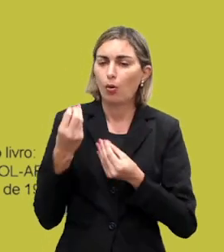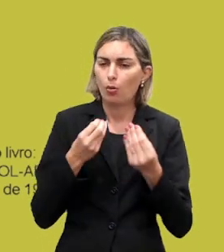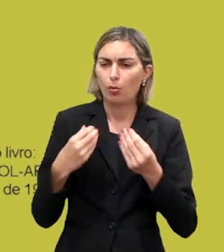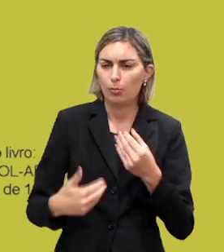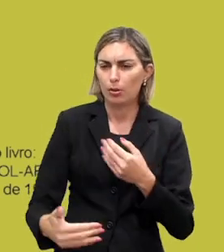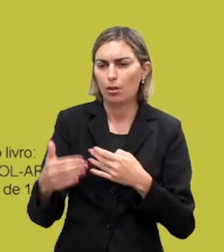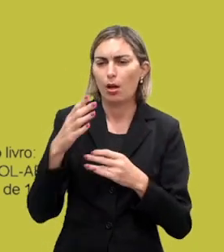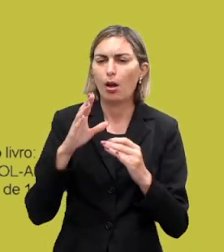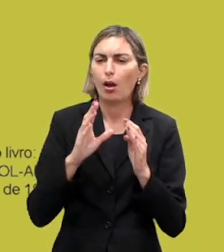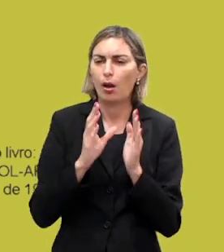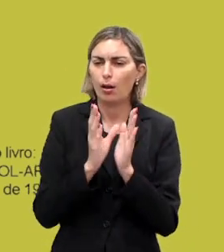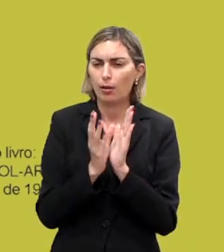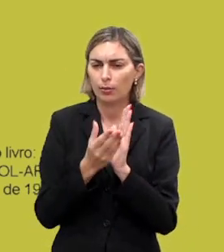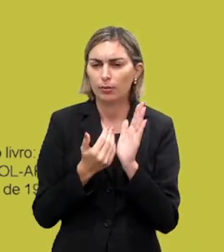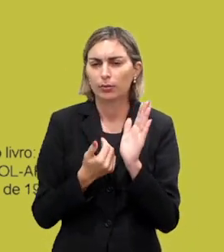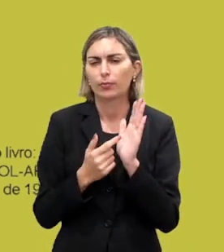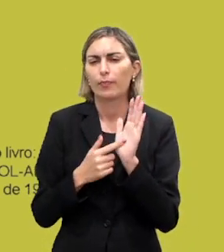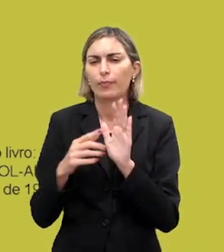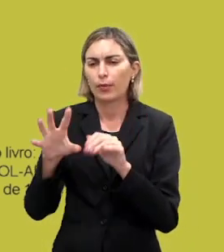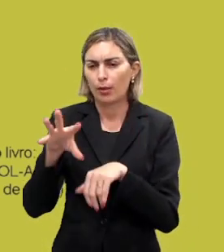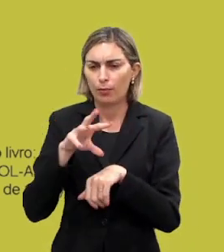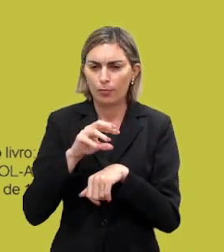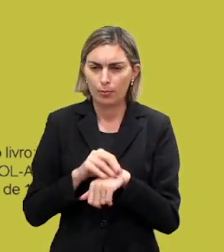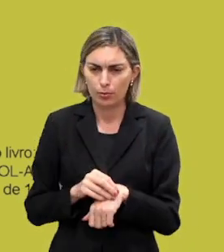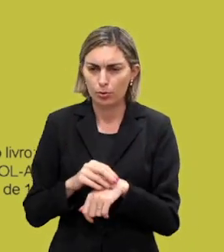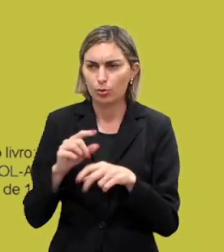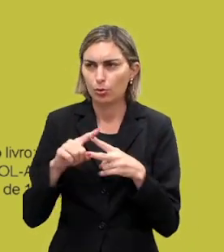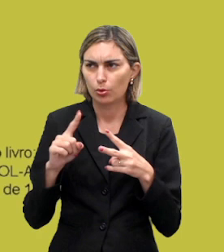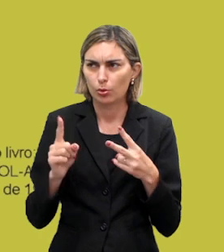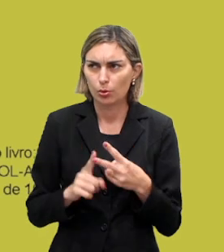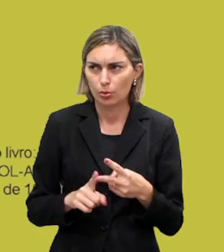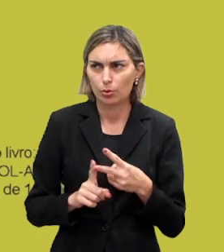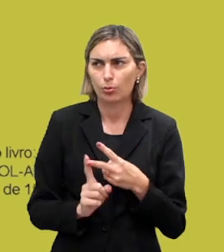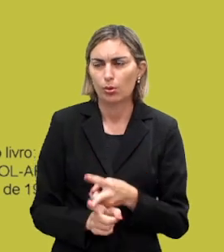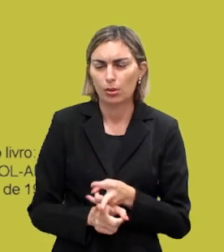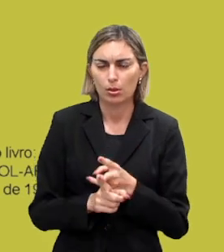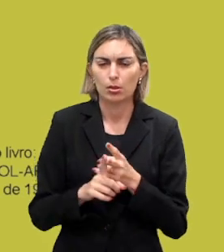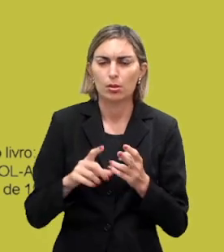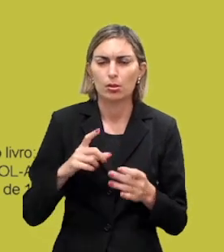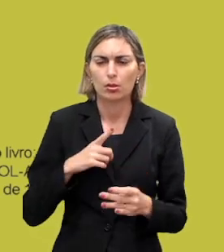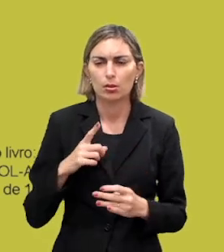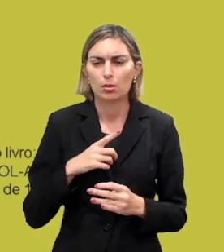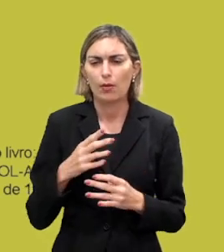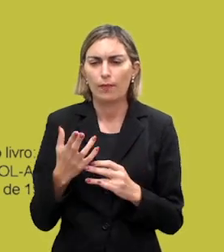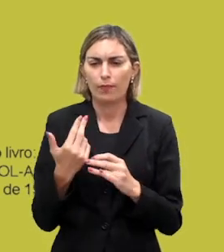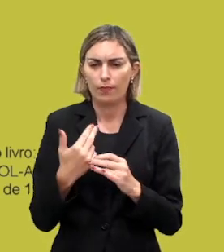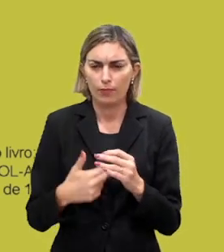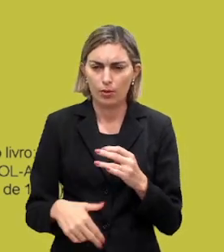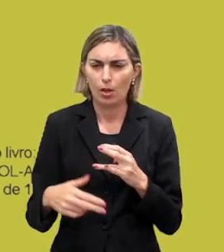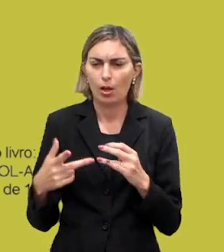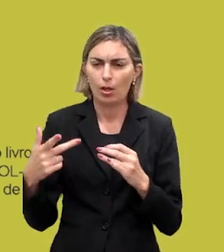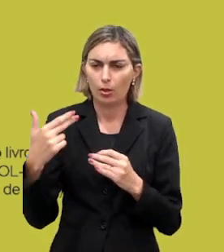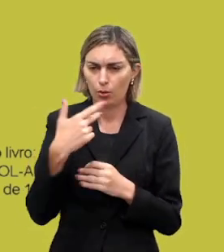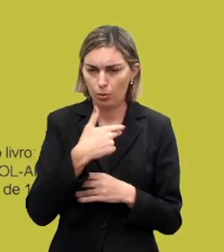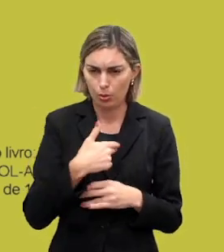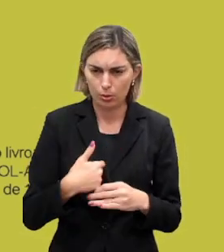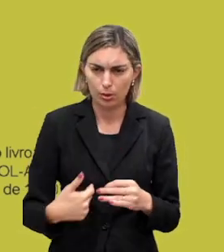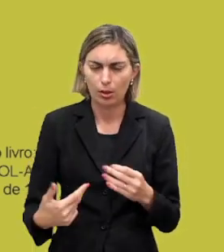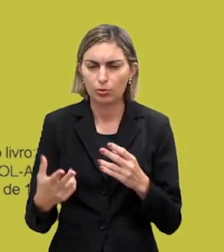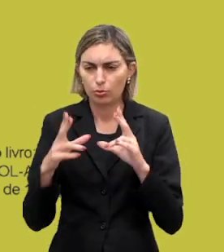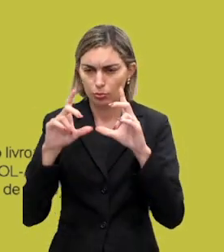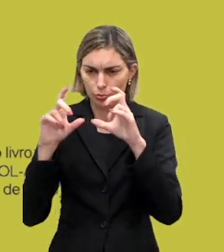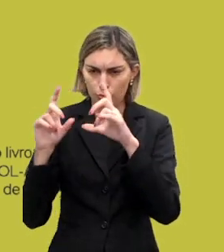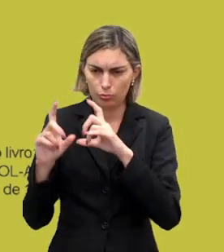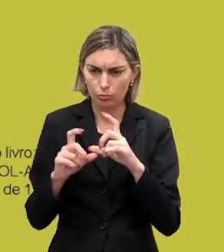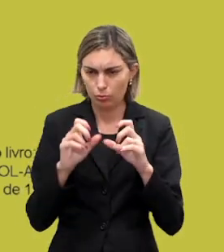partido disso? Ele vai pegar ele pegou aí, né, um par de figuras recortadas, não é?